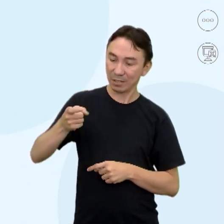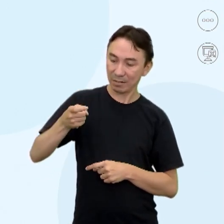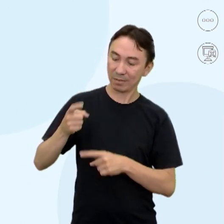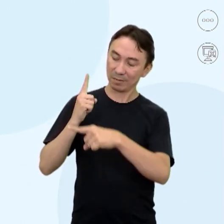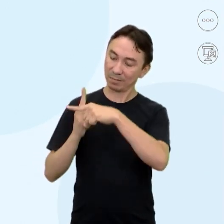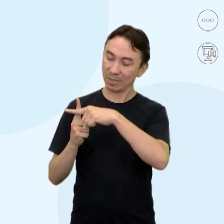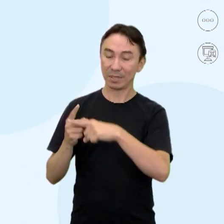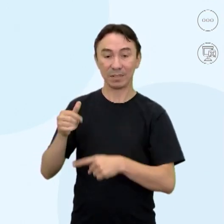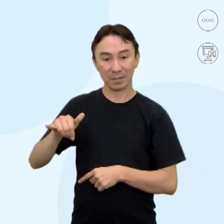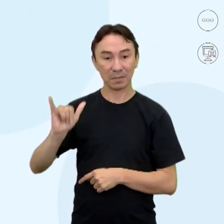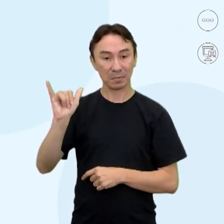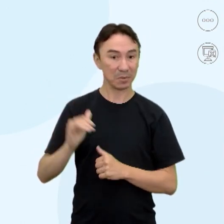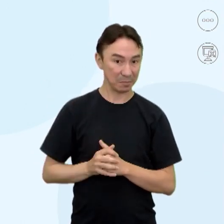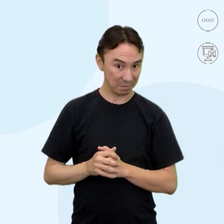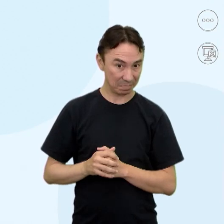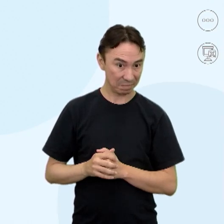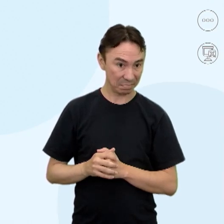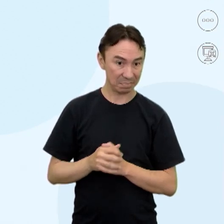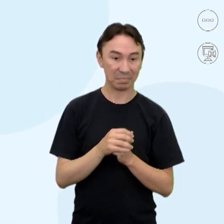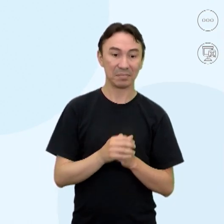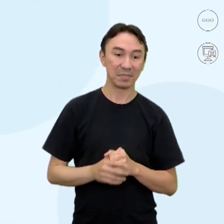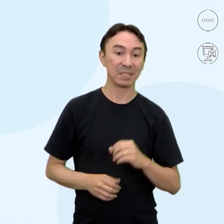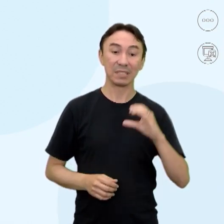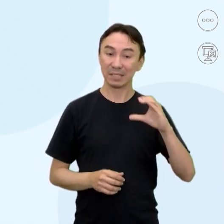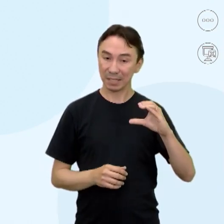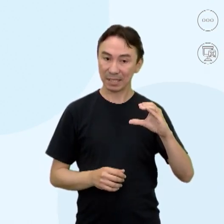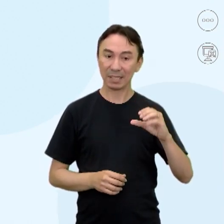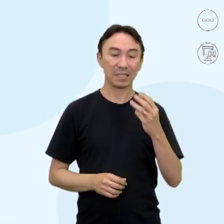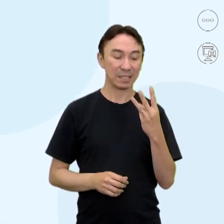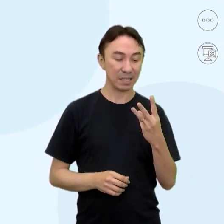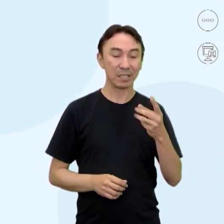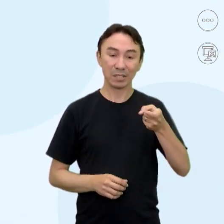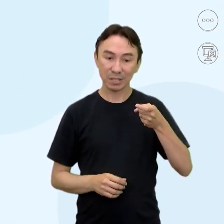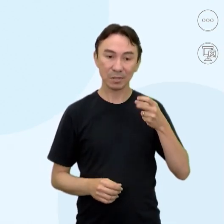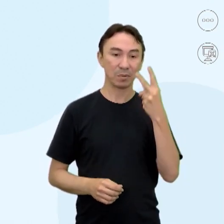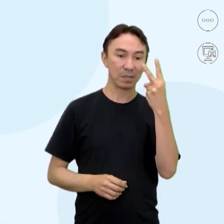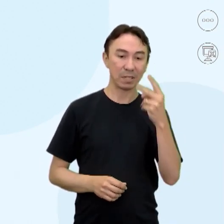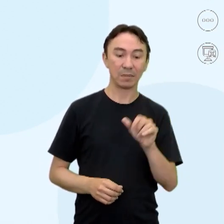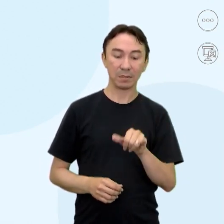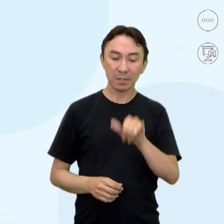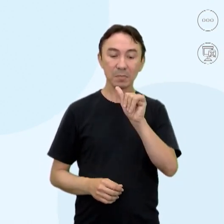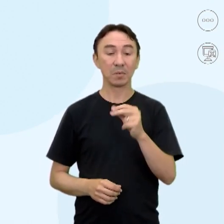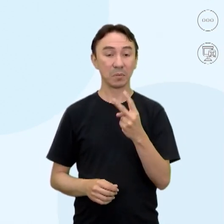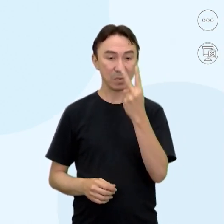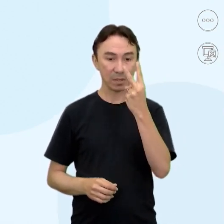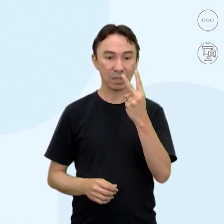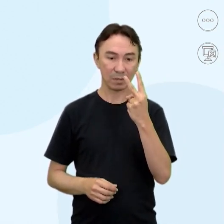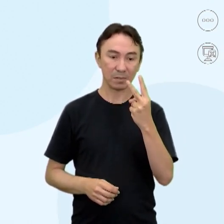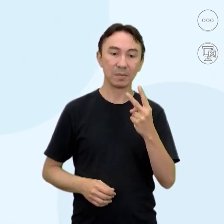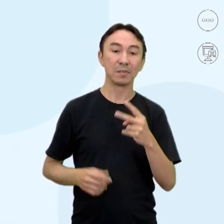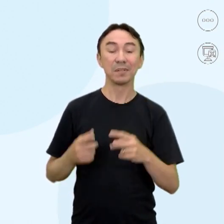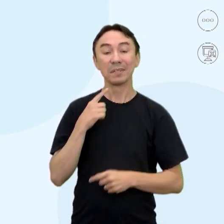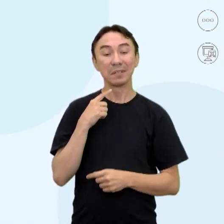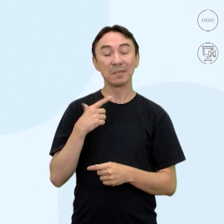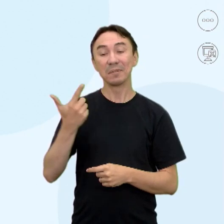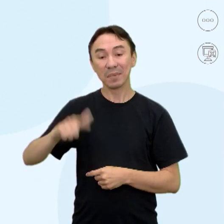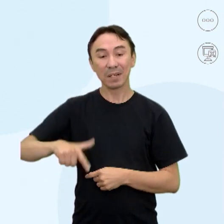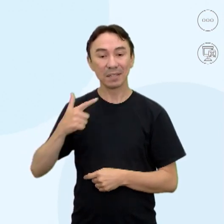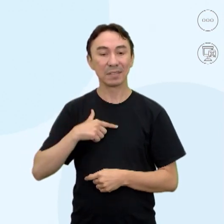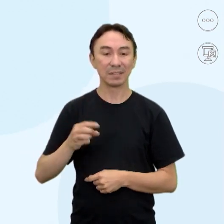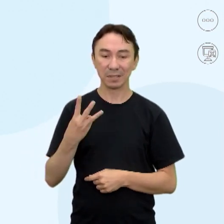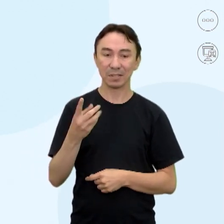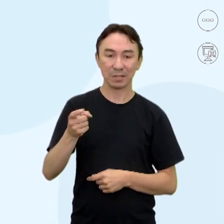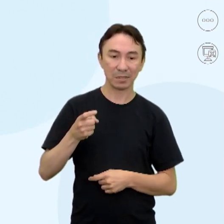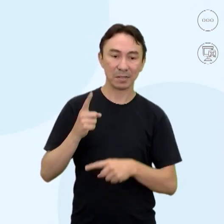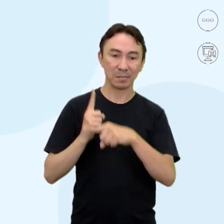Na letra C, nós temos 3x² y² para a área e no perímetro 3x